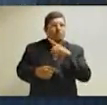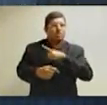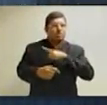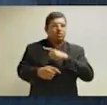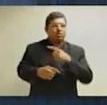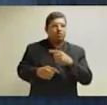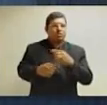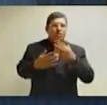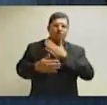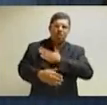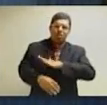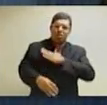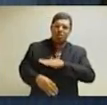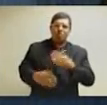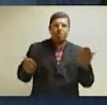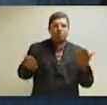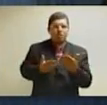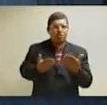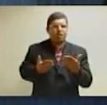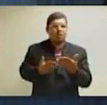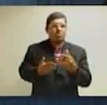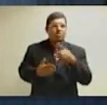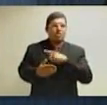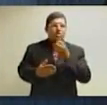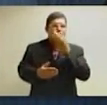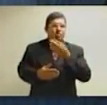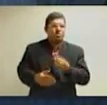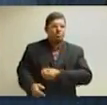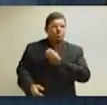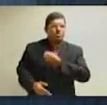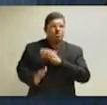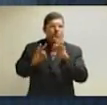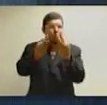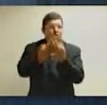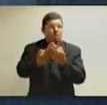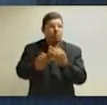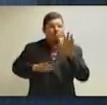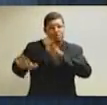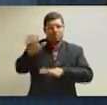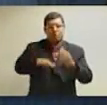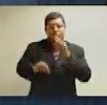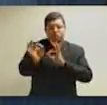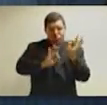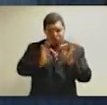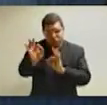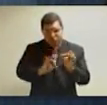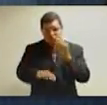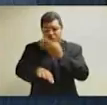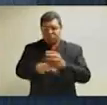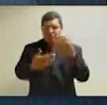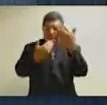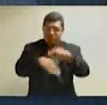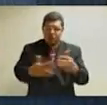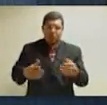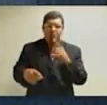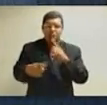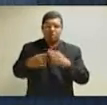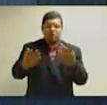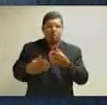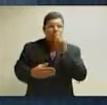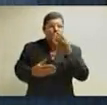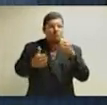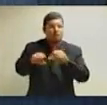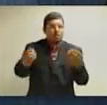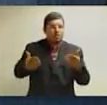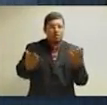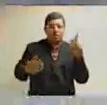a cabeça tranquila o suficiente para ter uma boa convivência com o aluno, para preparar plano de aula, para corrigir prova. Portanto, o